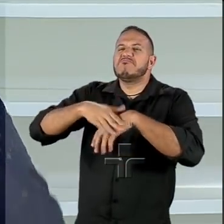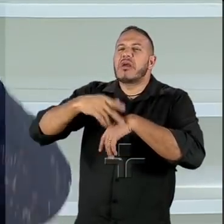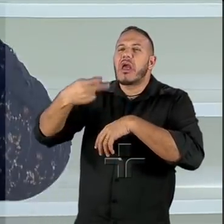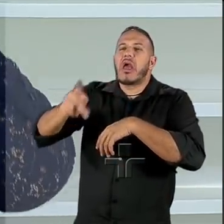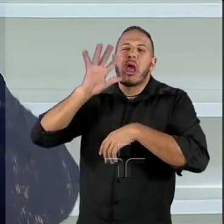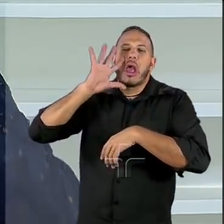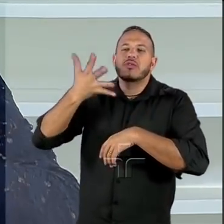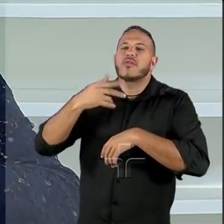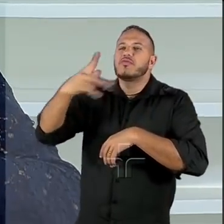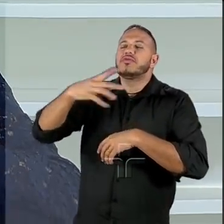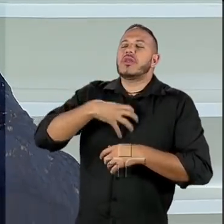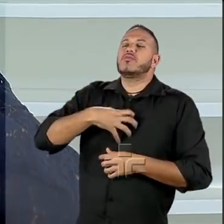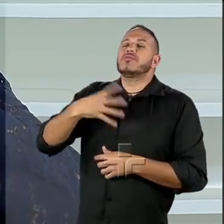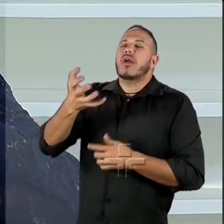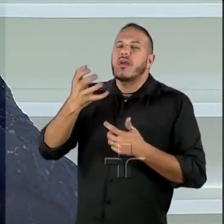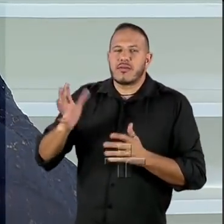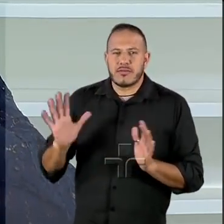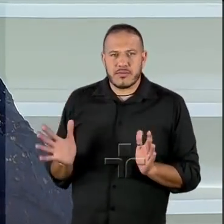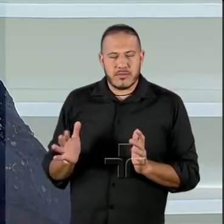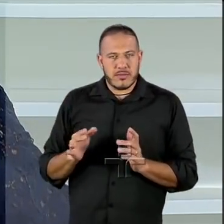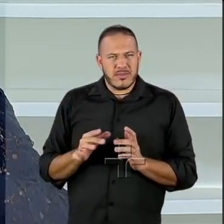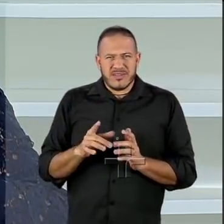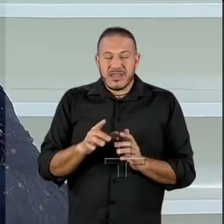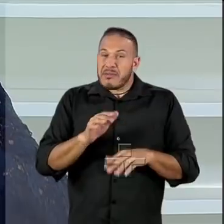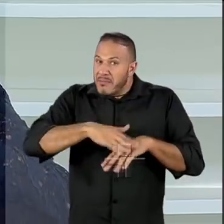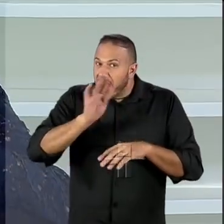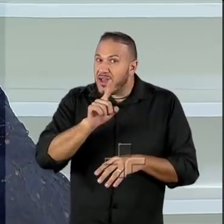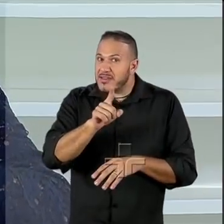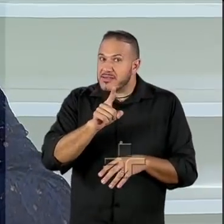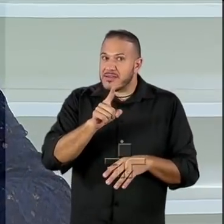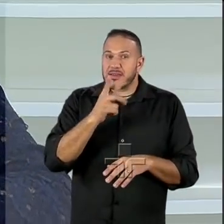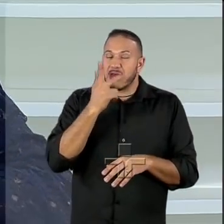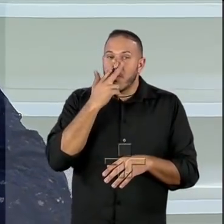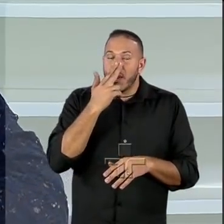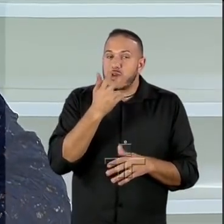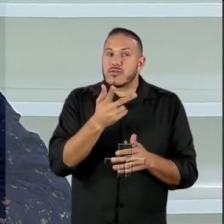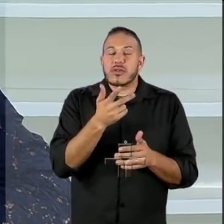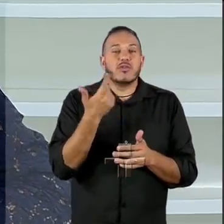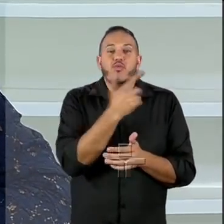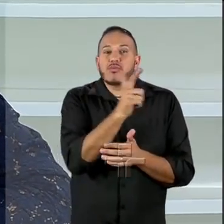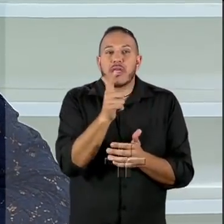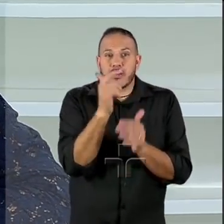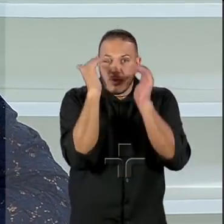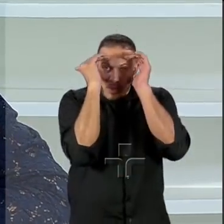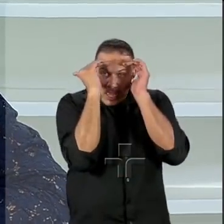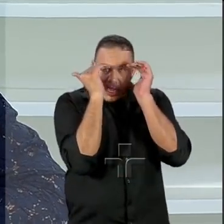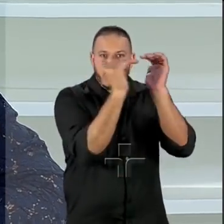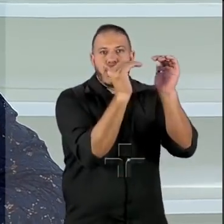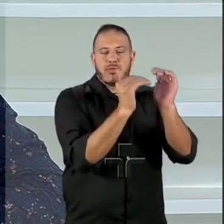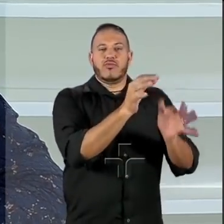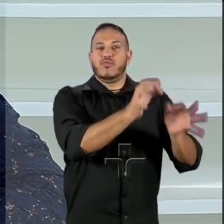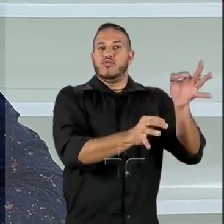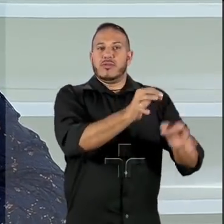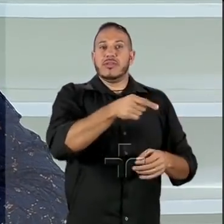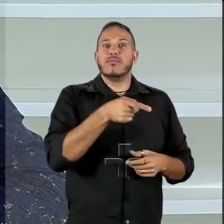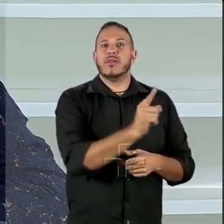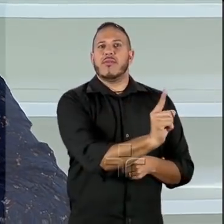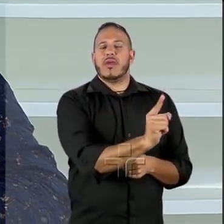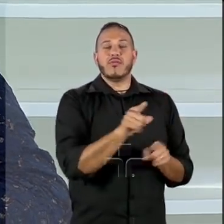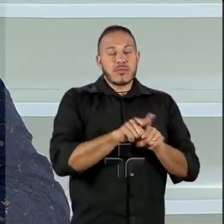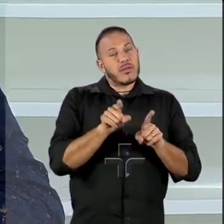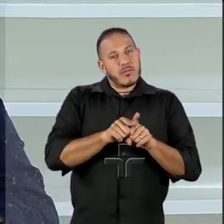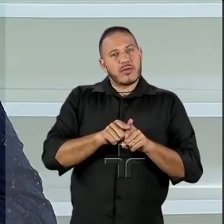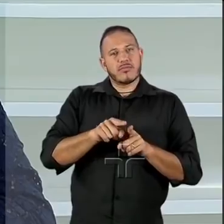ainda, eu entendo que não há respeito pelas decisões dos juízes de primeiro grau e também dos